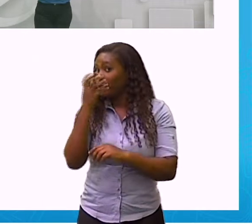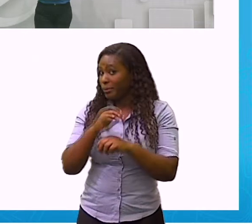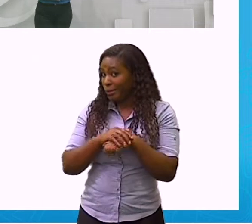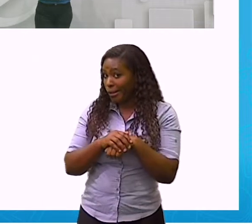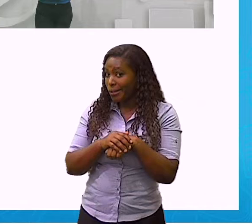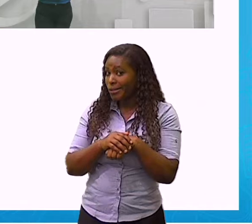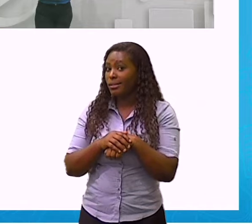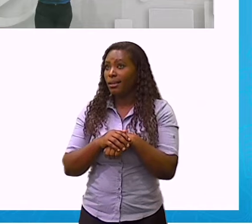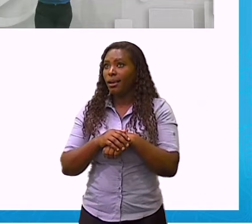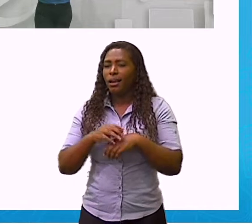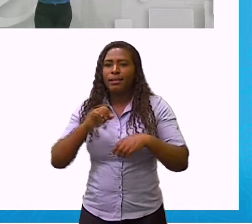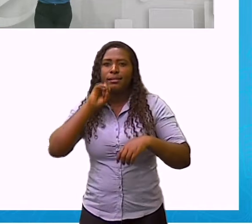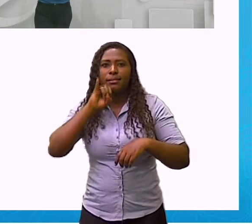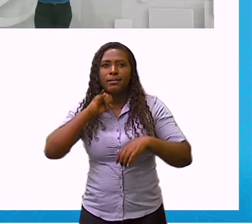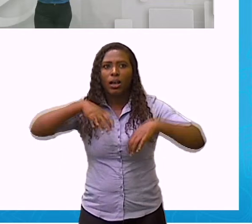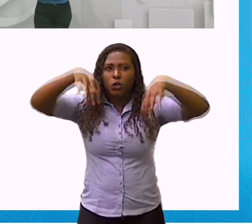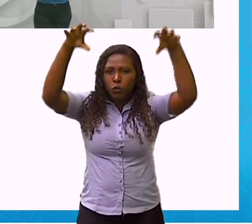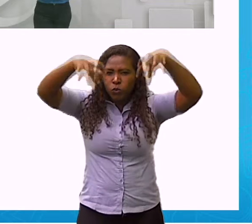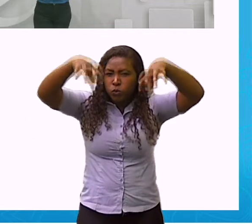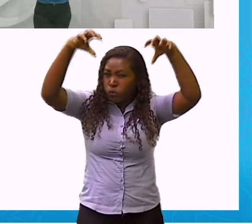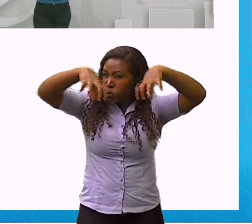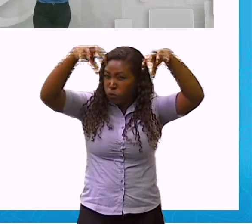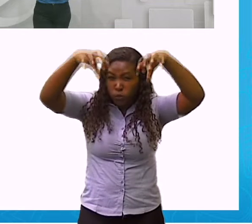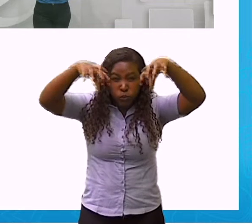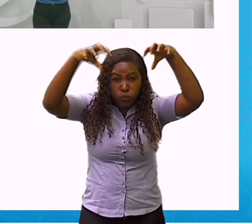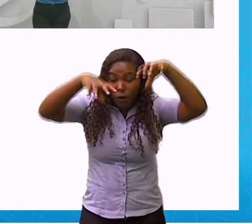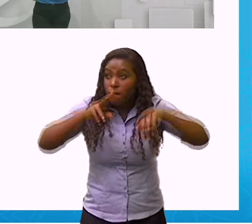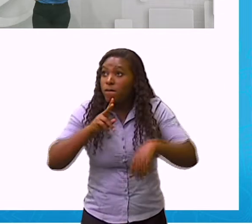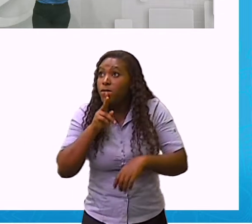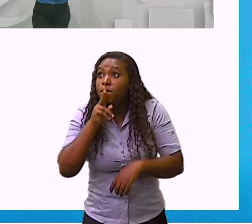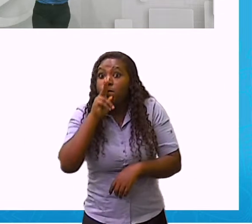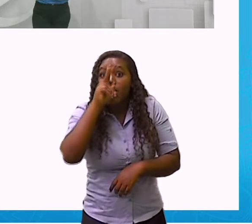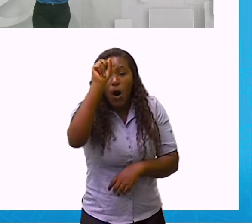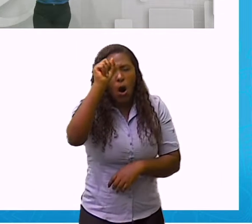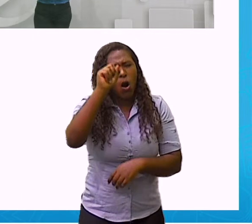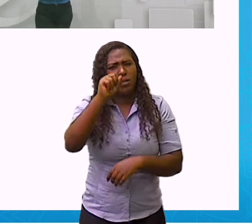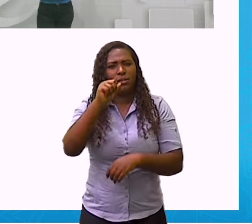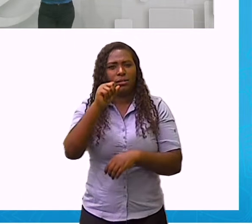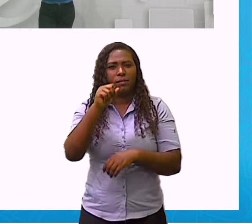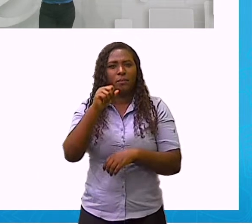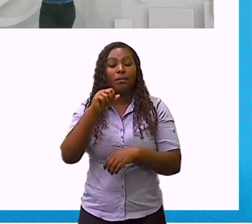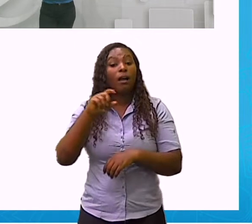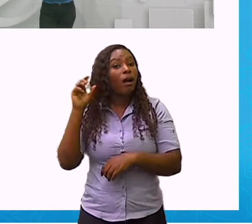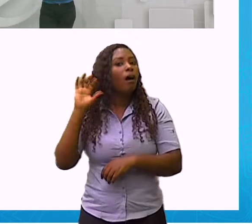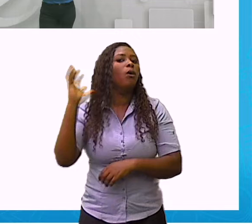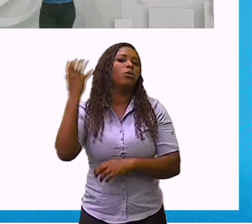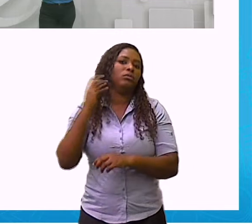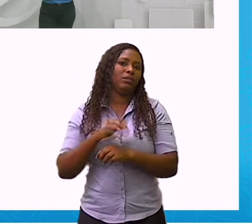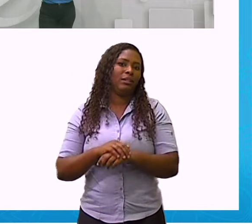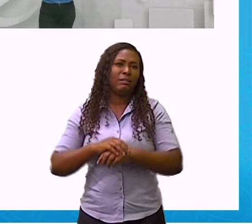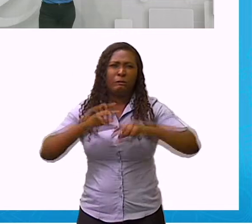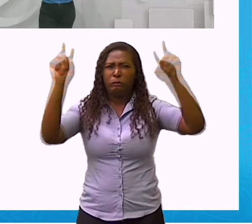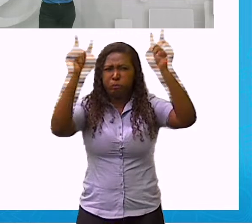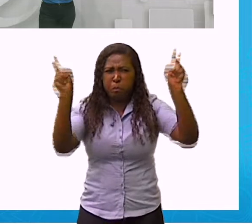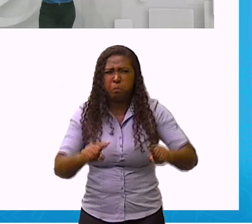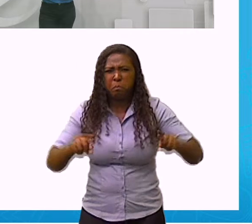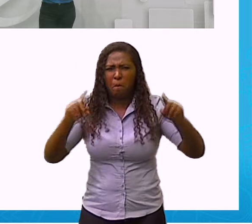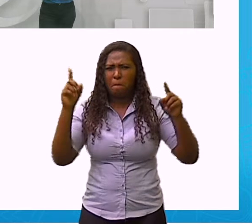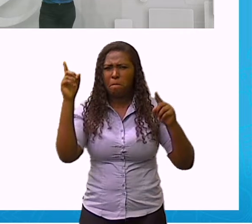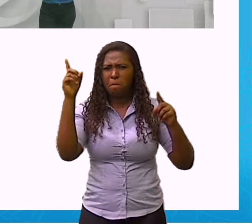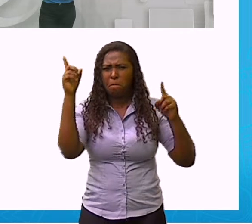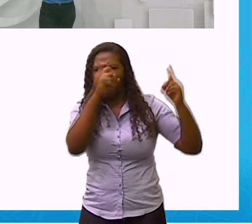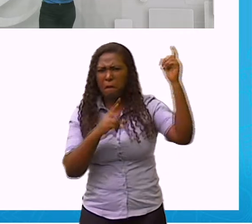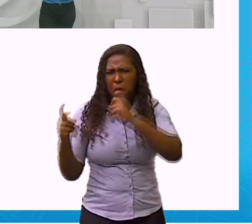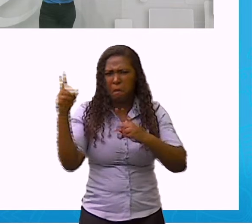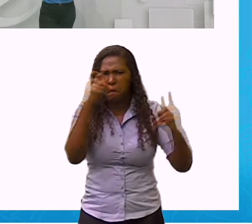em tempestades, caso de chuvas muito fortes. Evite áreas